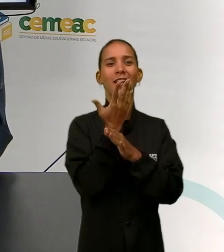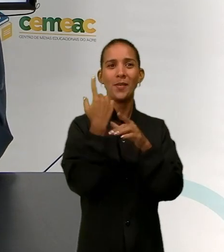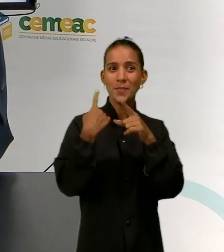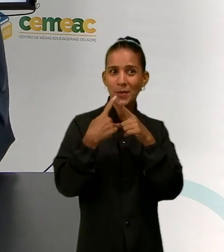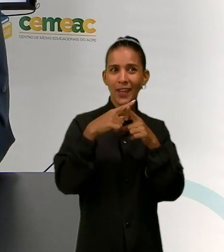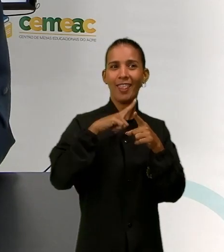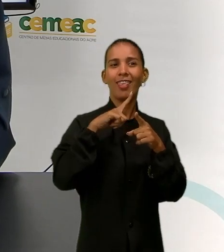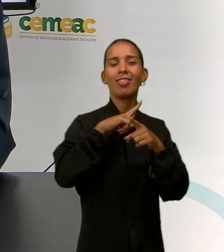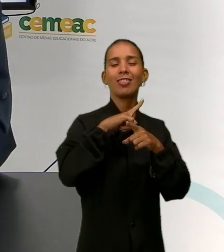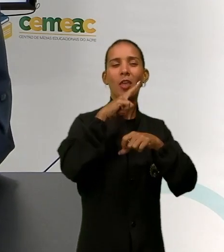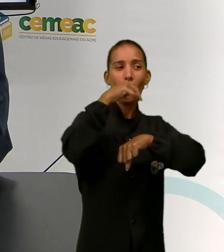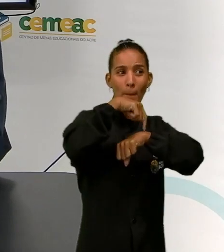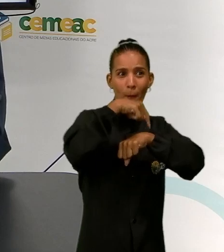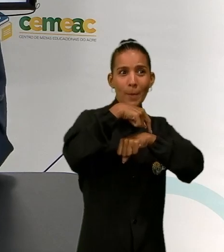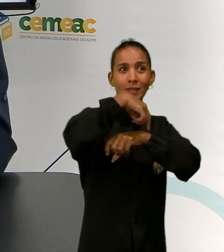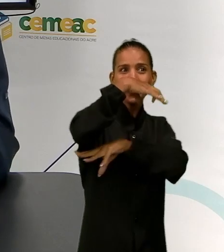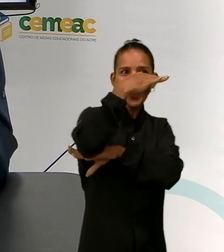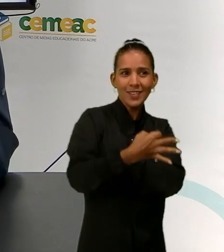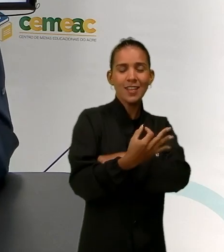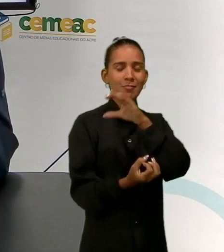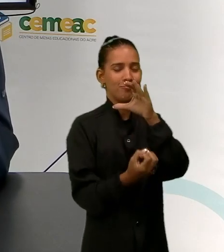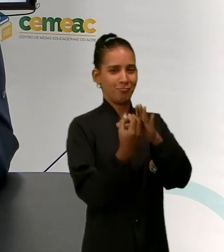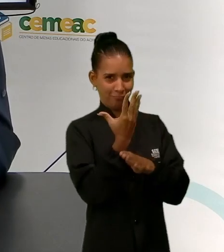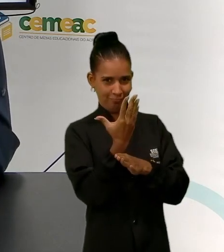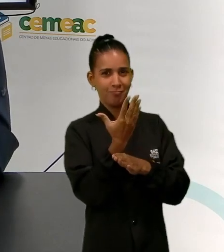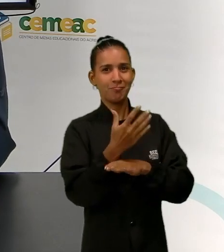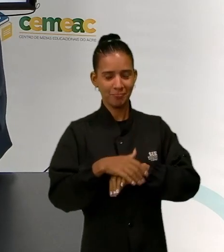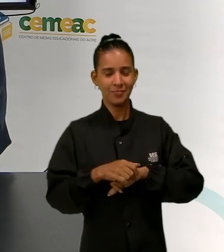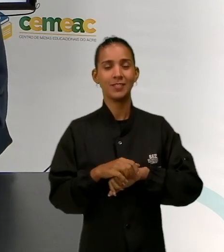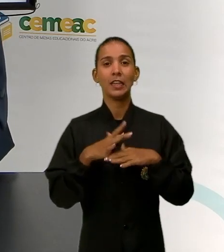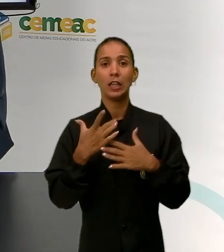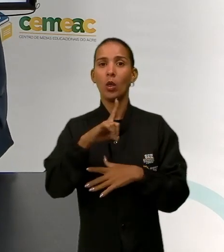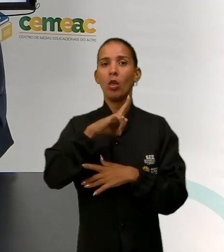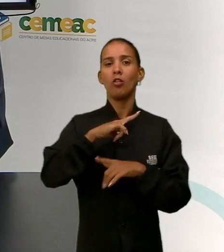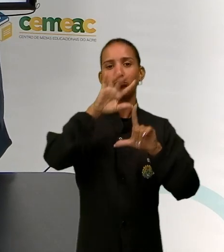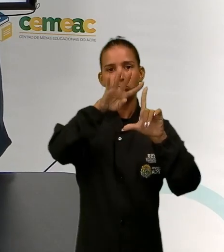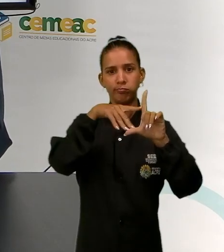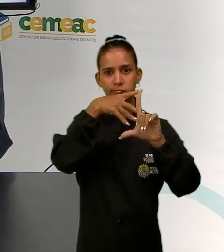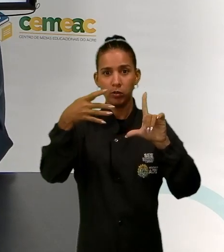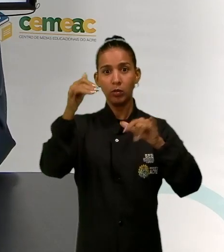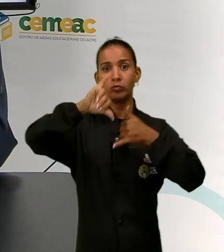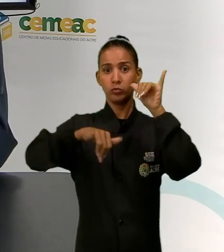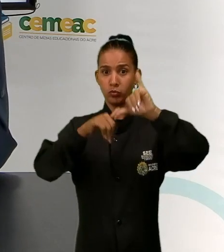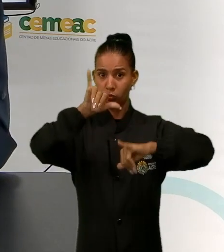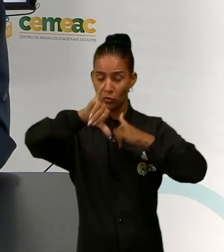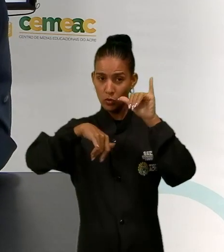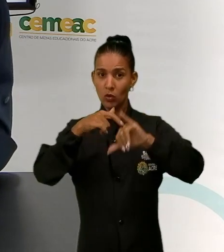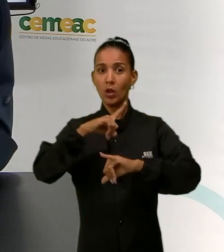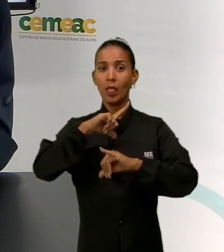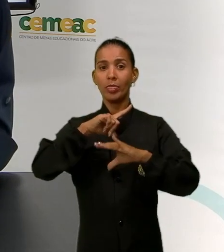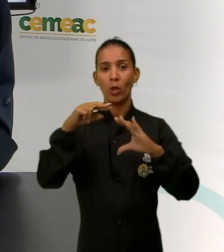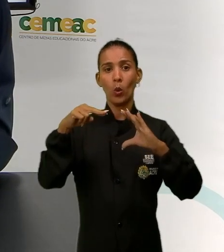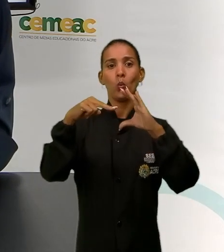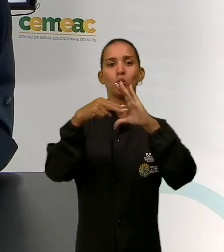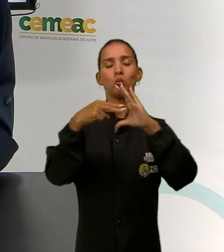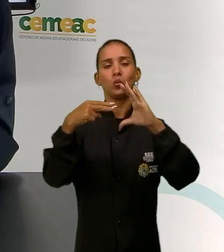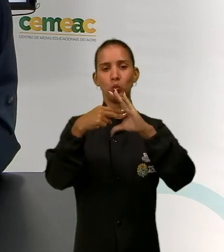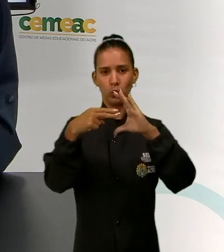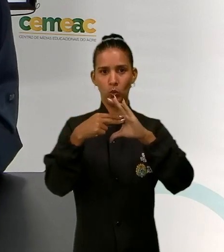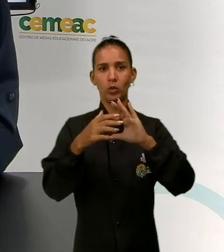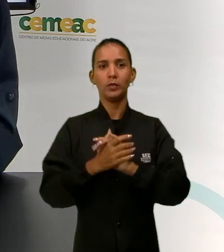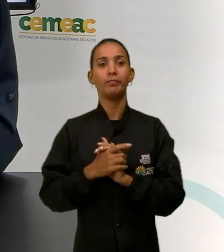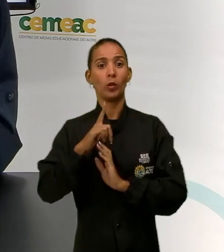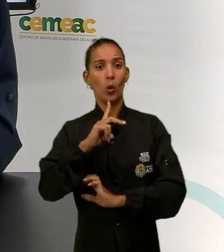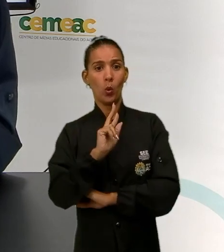de origem. Então aqui a gente tem essa tabela periódica que possui a sua nucleossíntese. Então aqui nós temos o